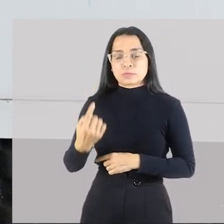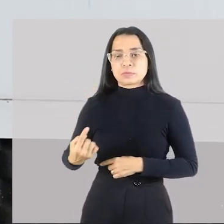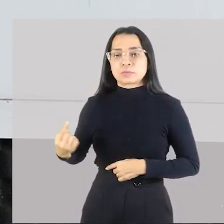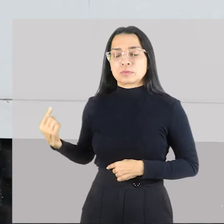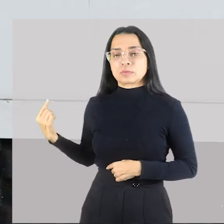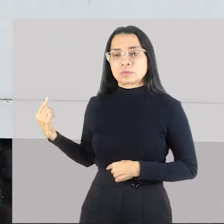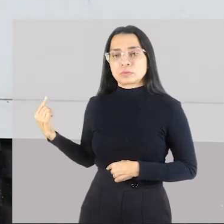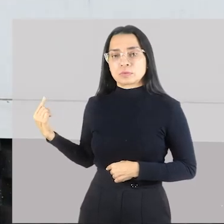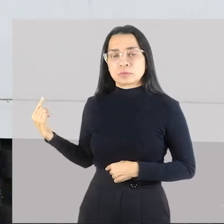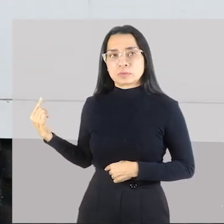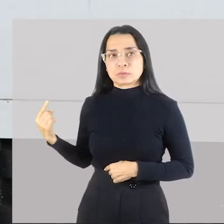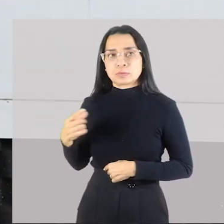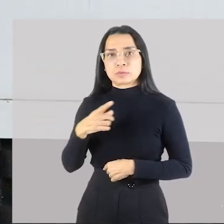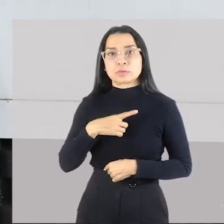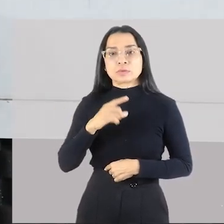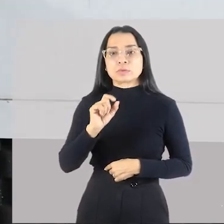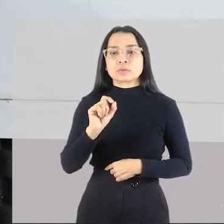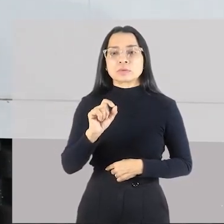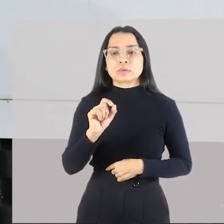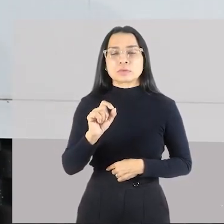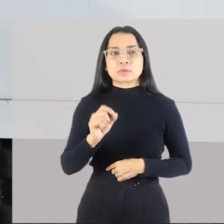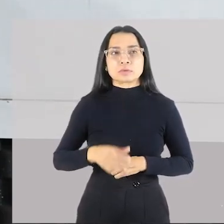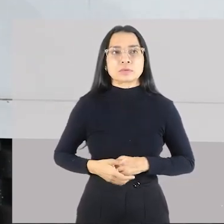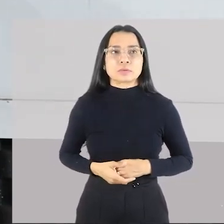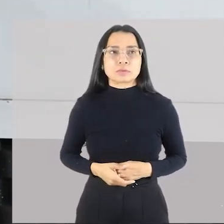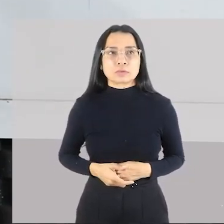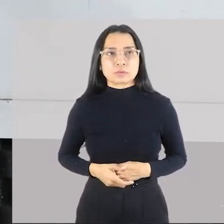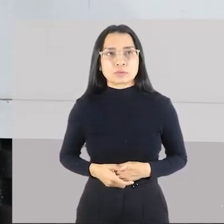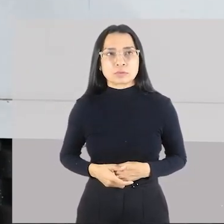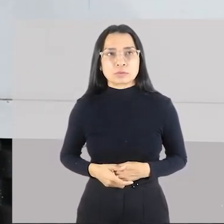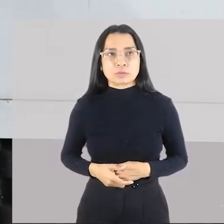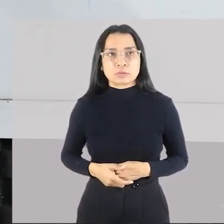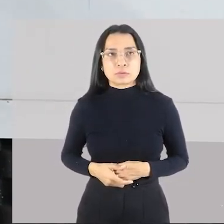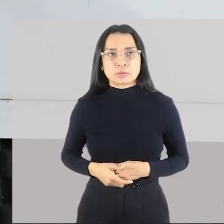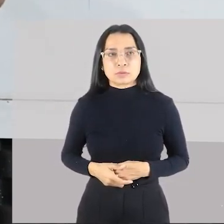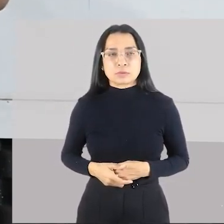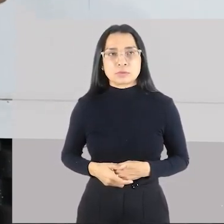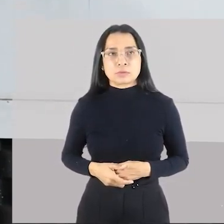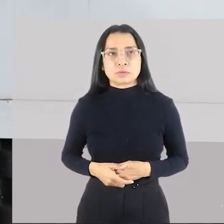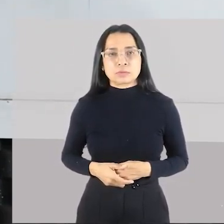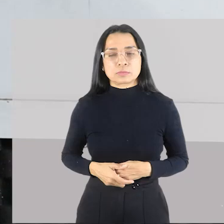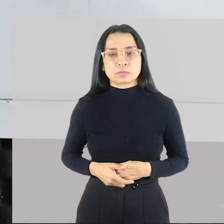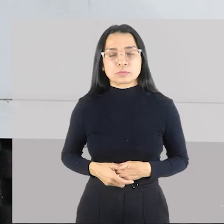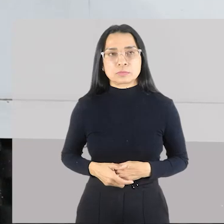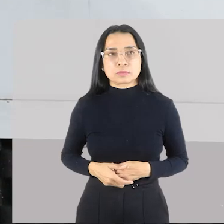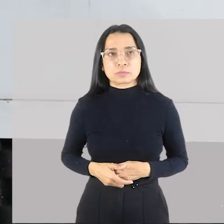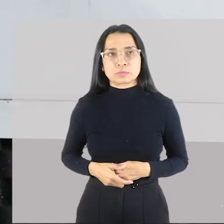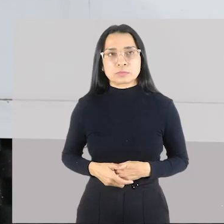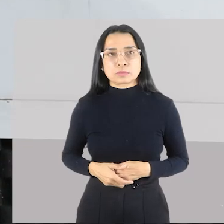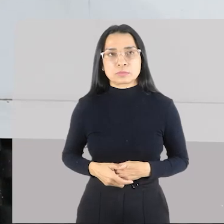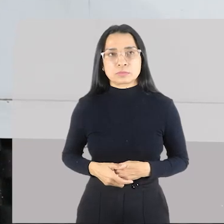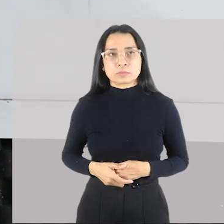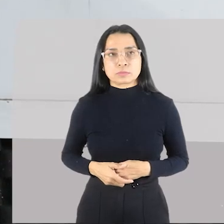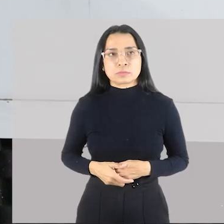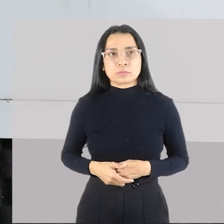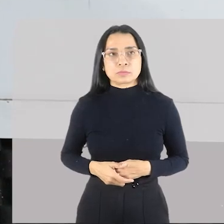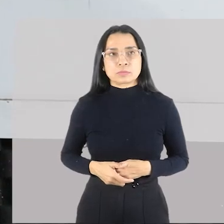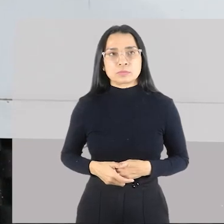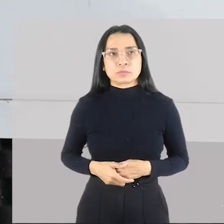Né? Aí teremos o quê? Trazendo para cá, teremos 2x mais y